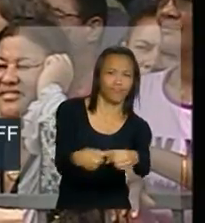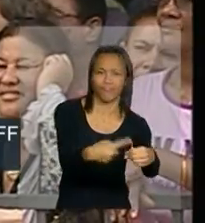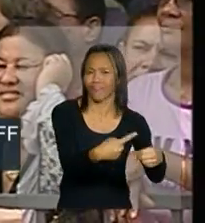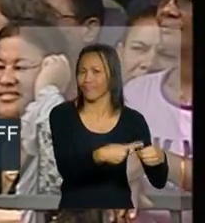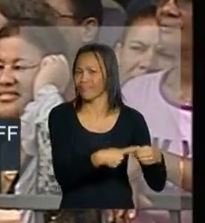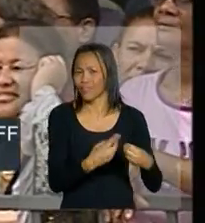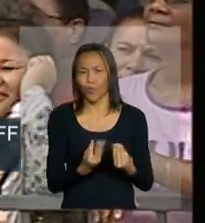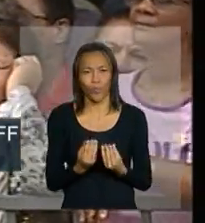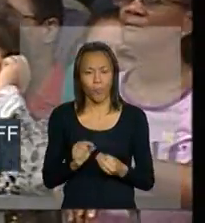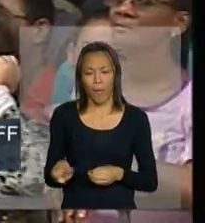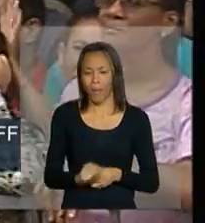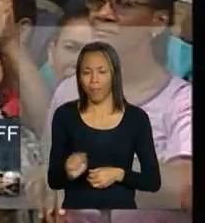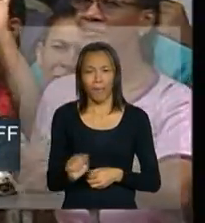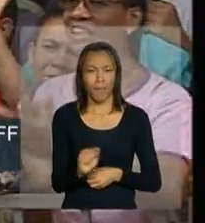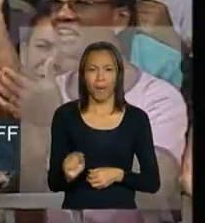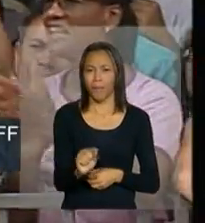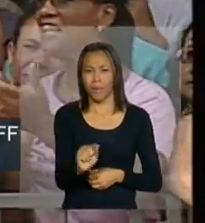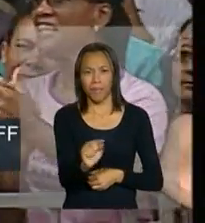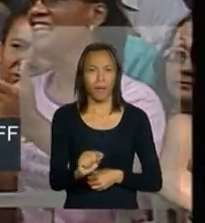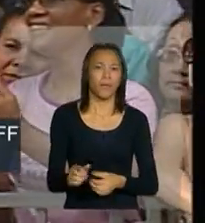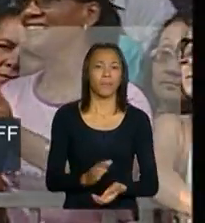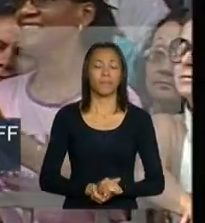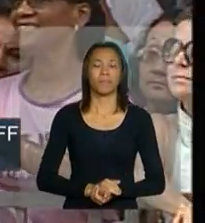Uiuiu, Carinhanha,